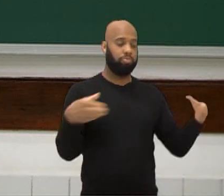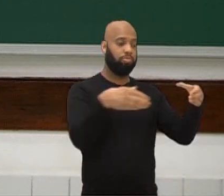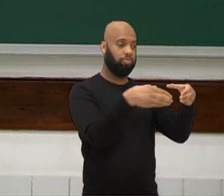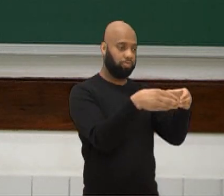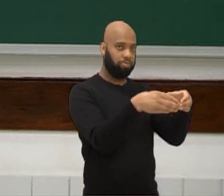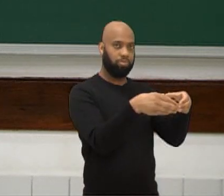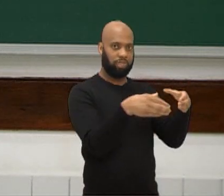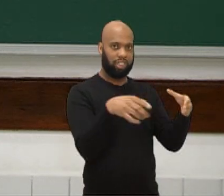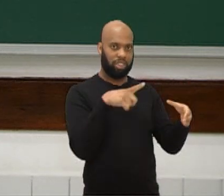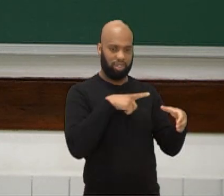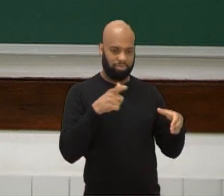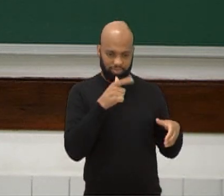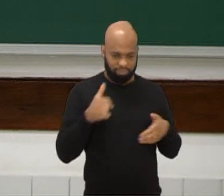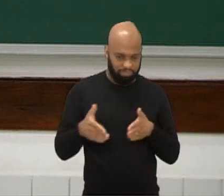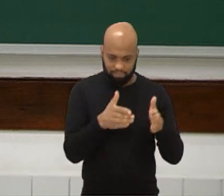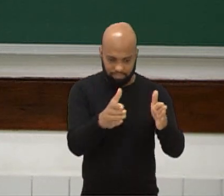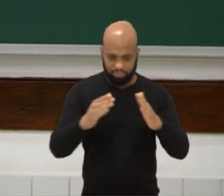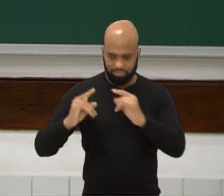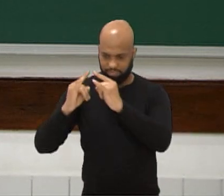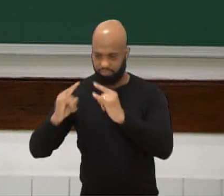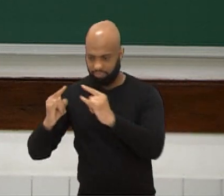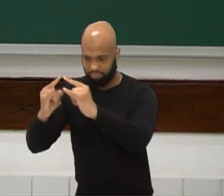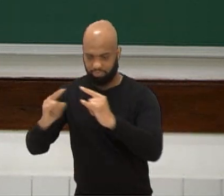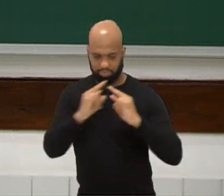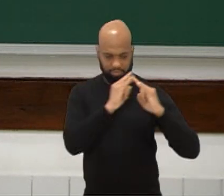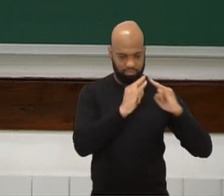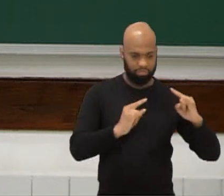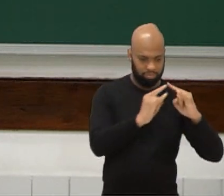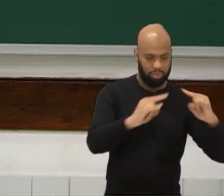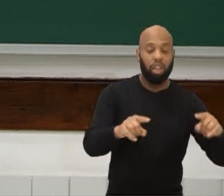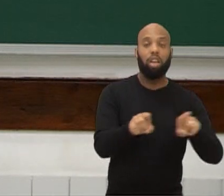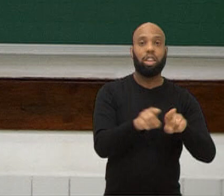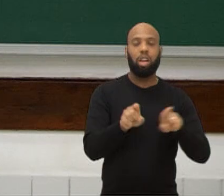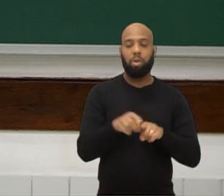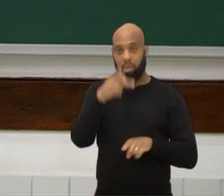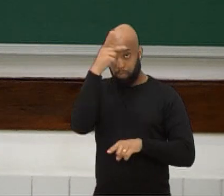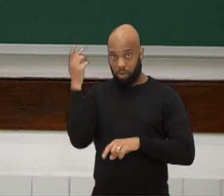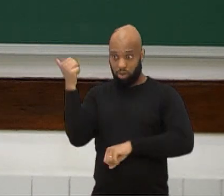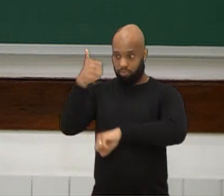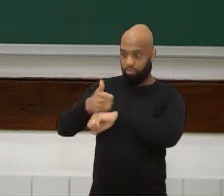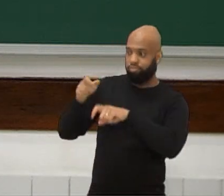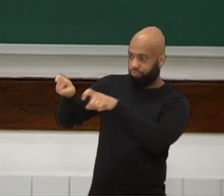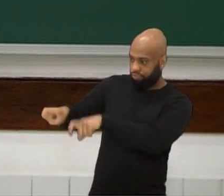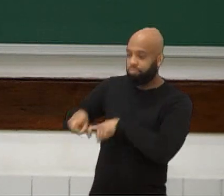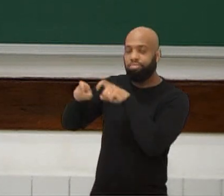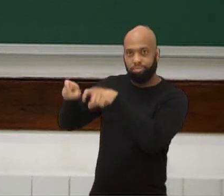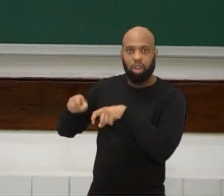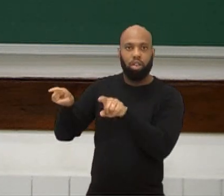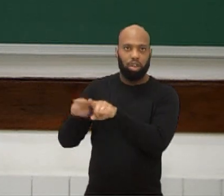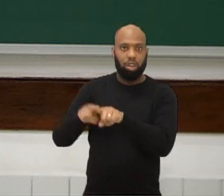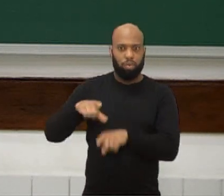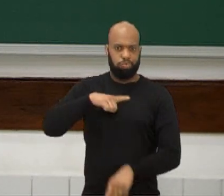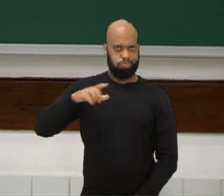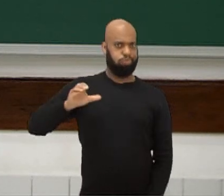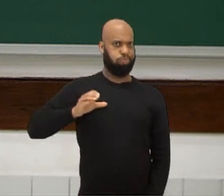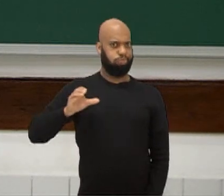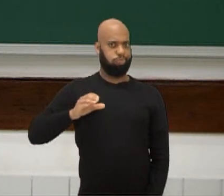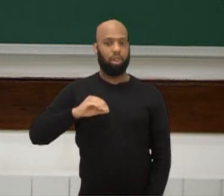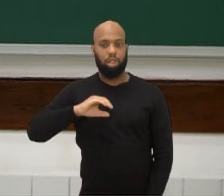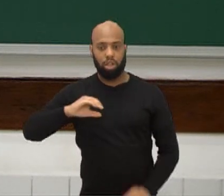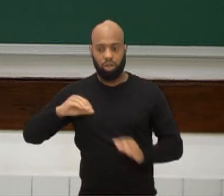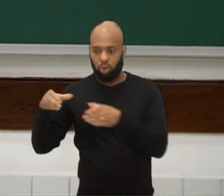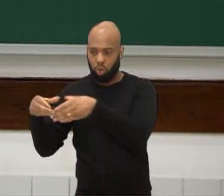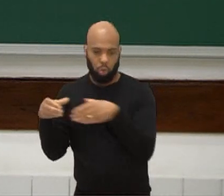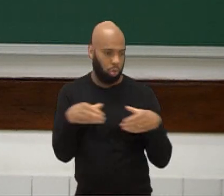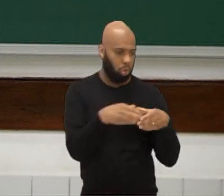viviam à beira dos rios, às margens dos rios, quanto os fazendeiros, aqueles que tinham riquezas, todos